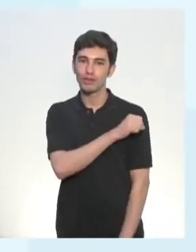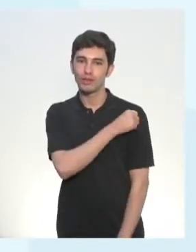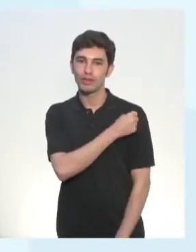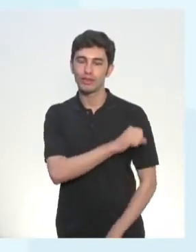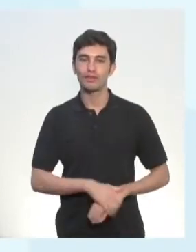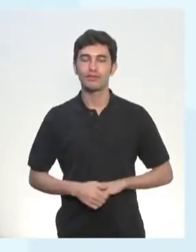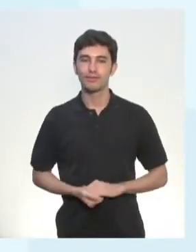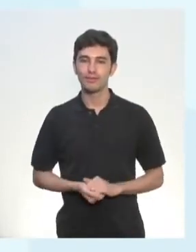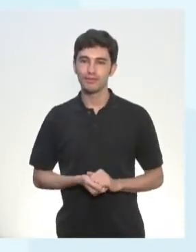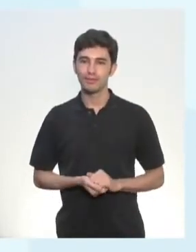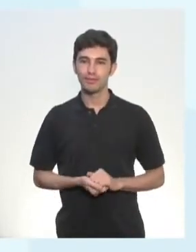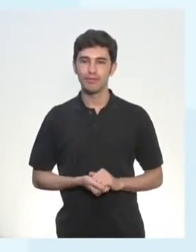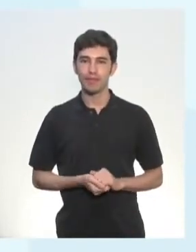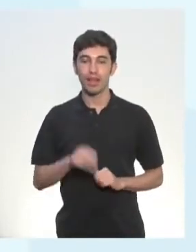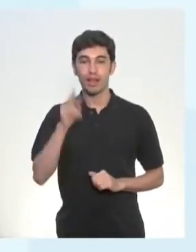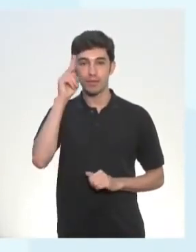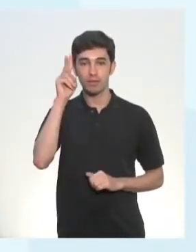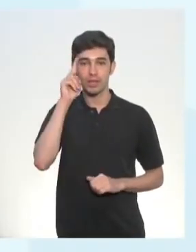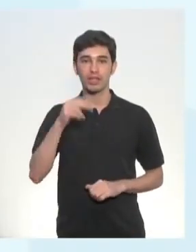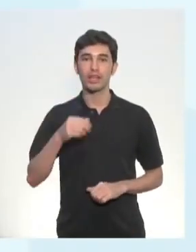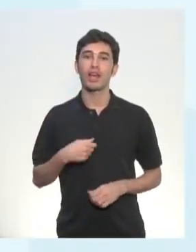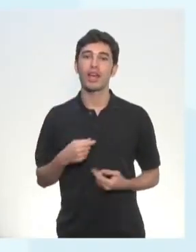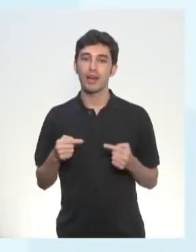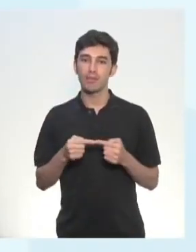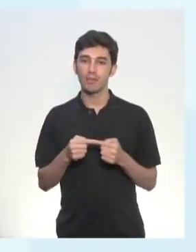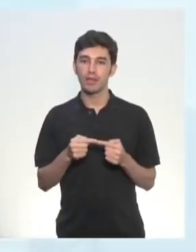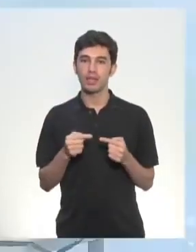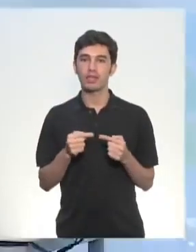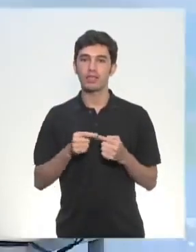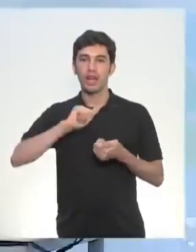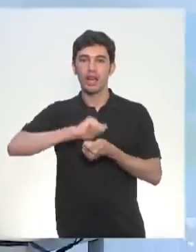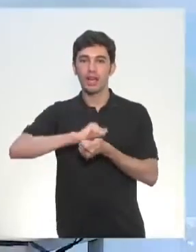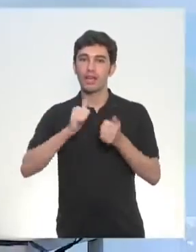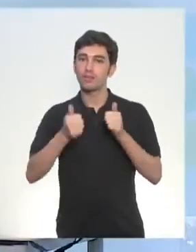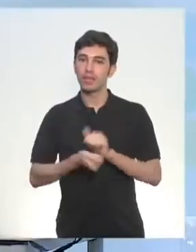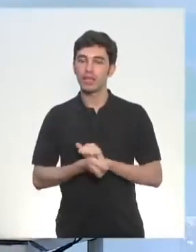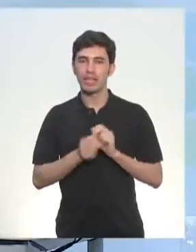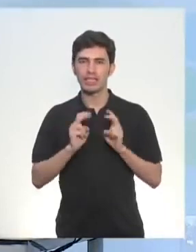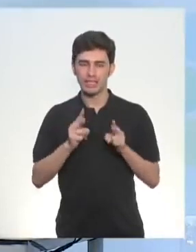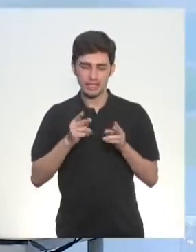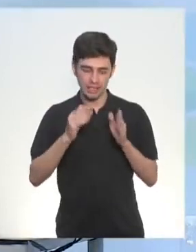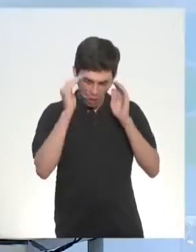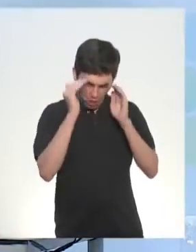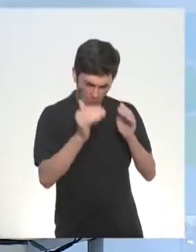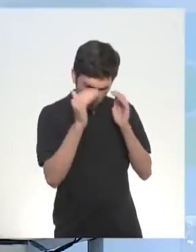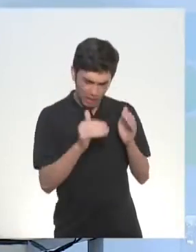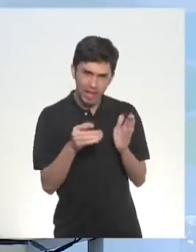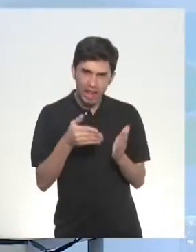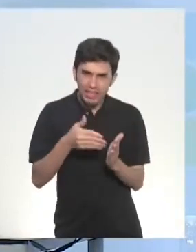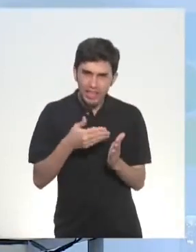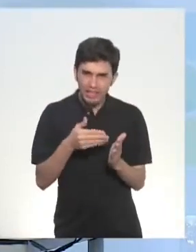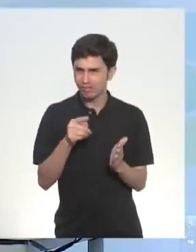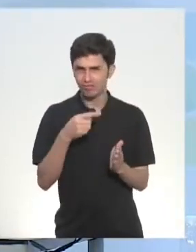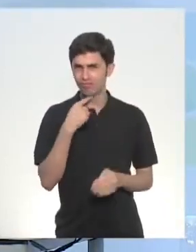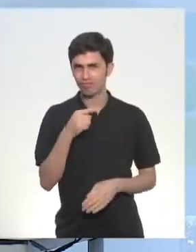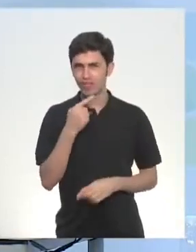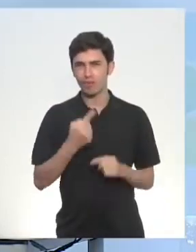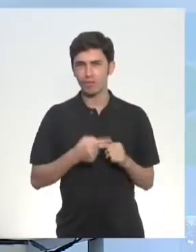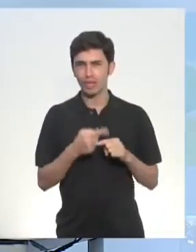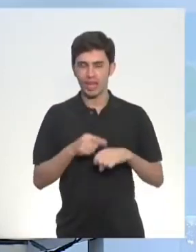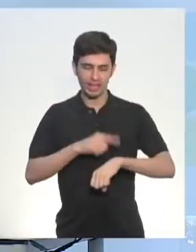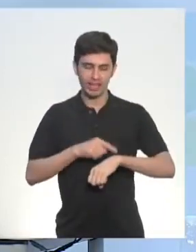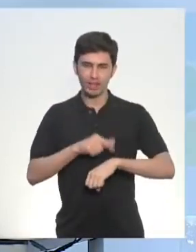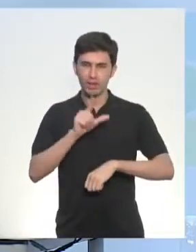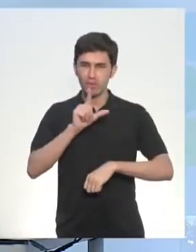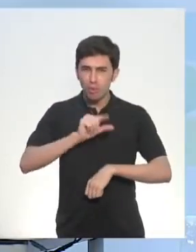1. Lembrando que está aí, lição 4 adaptada. Lembrando que também a gente não segue aí a risca, né, o caderno, porque não dá tempo, né? A gente tem 25